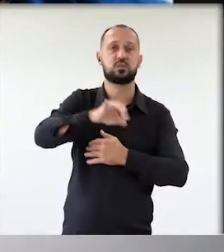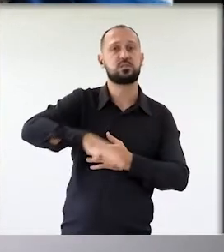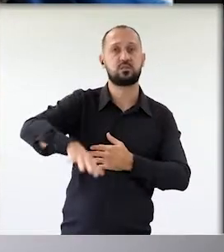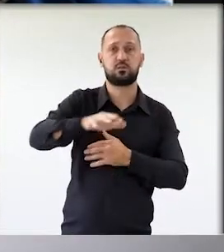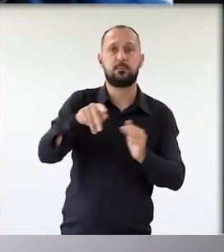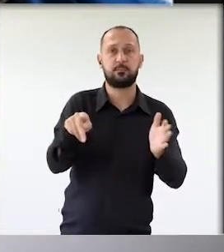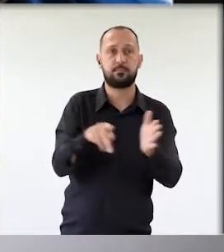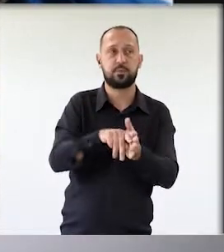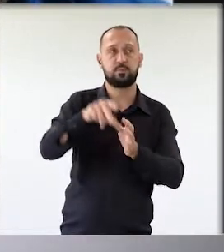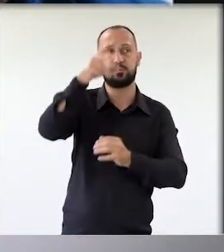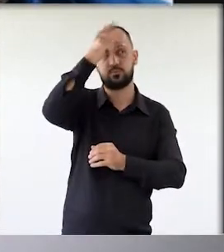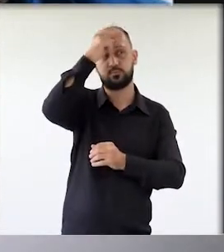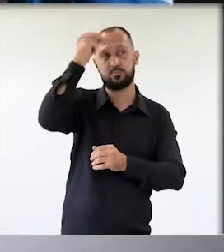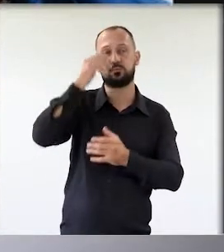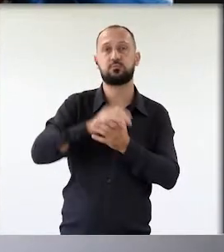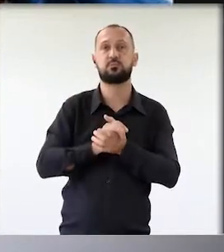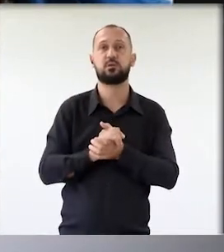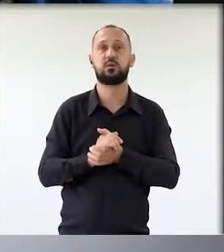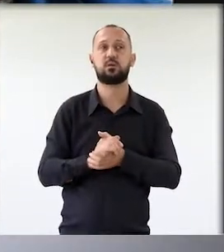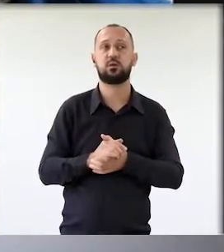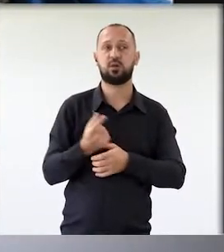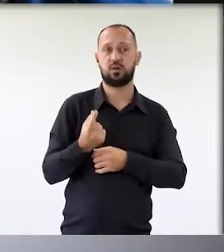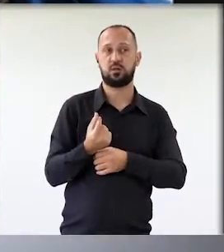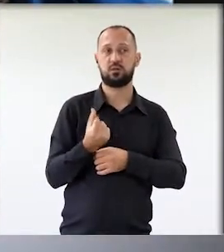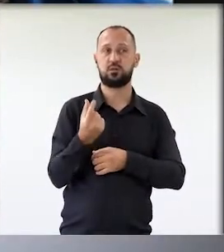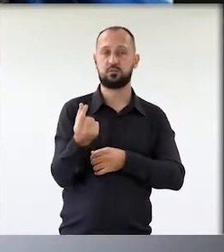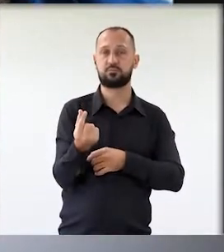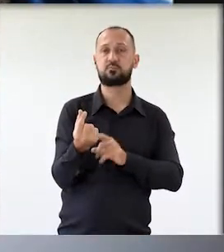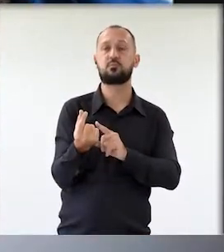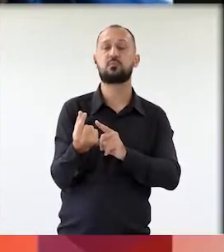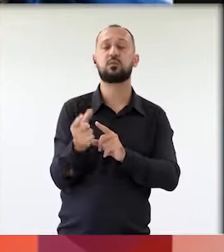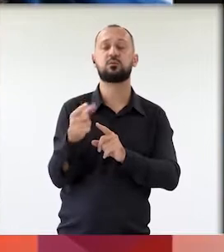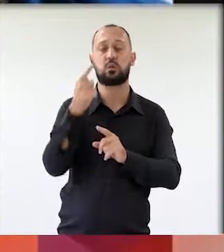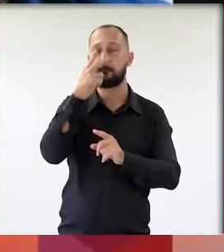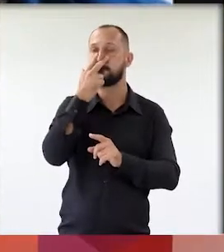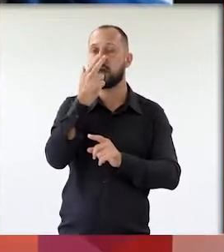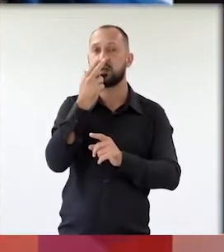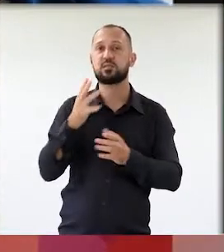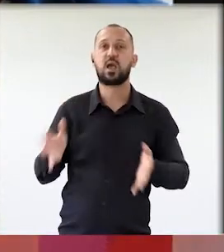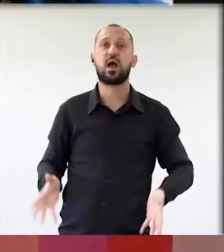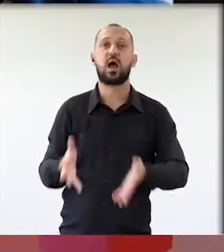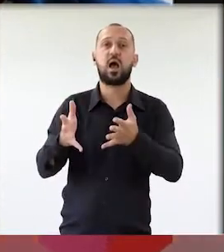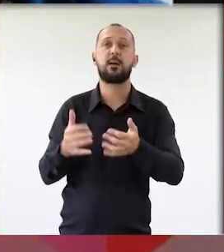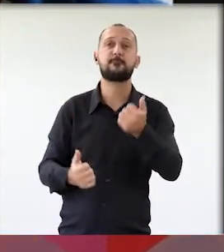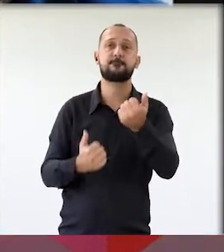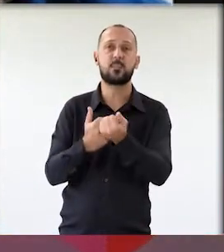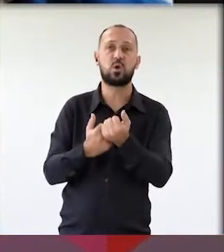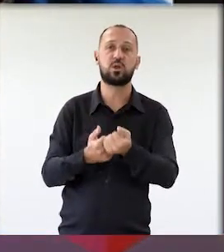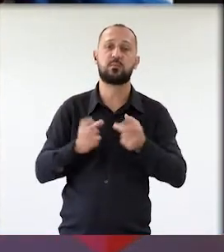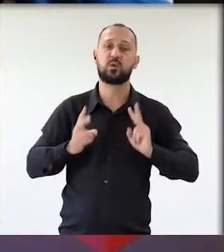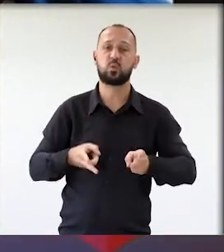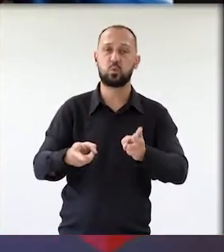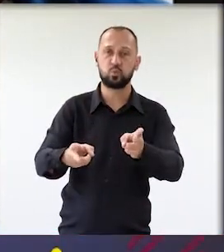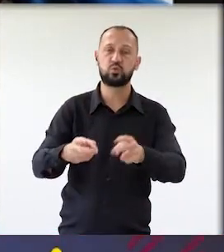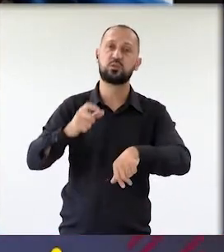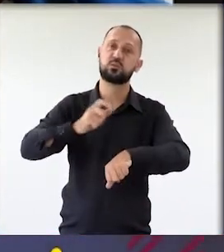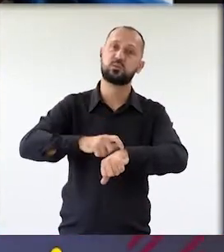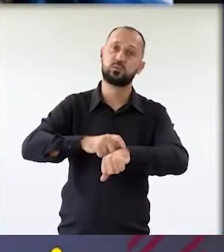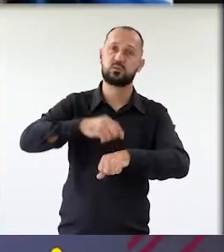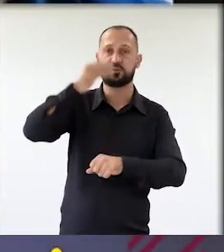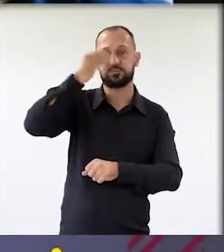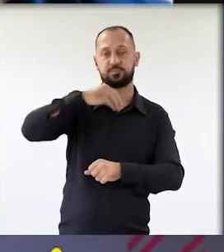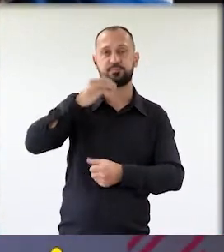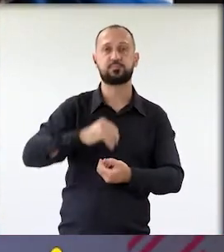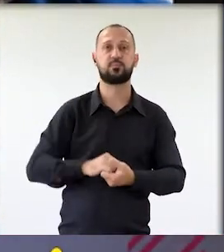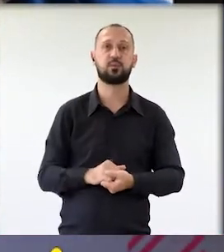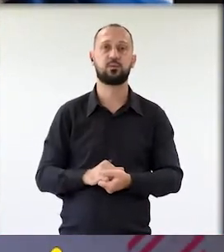os serviços de assistência no município. Oferecer dinheiro, simplesmente, a gente acaba só alimentando para que essas pessoas continuem